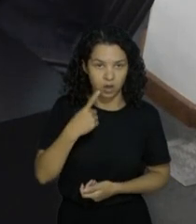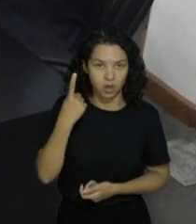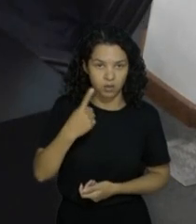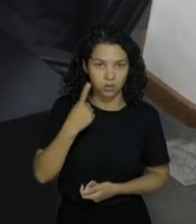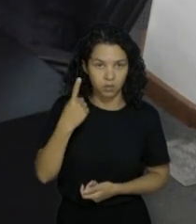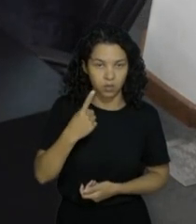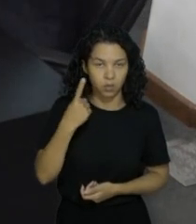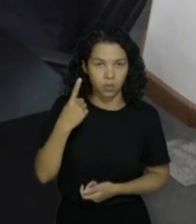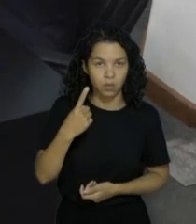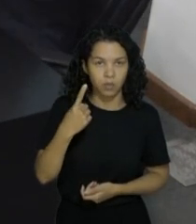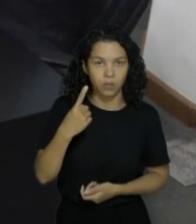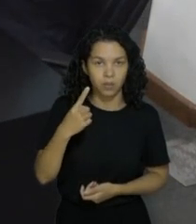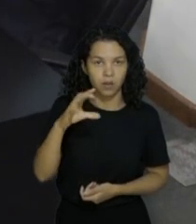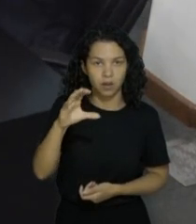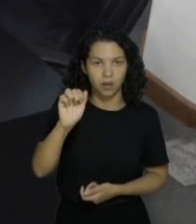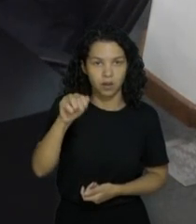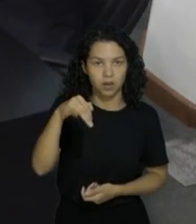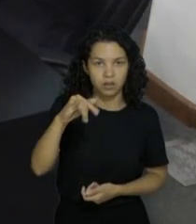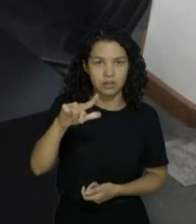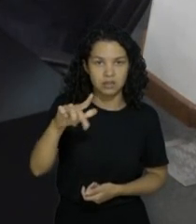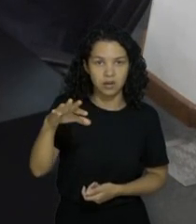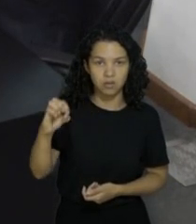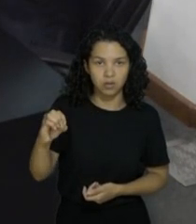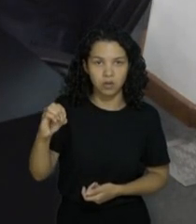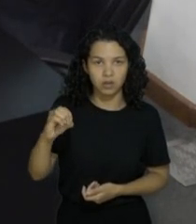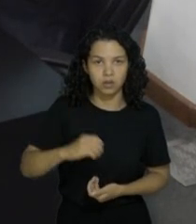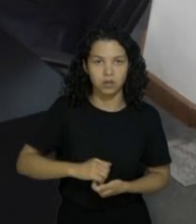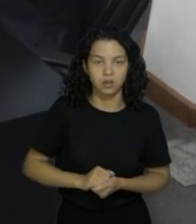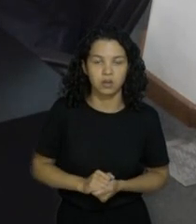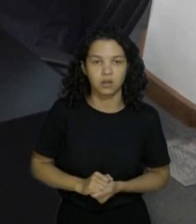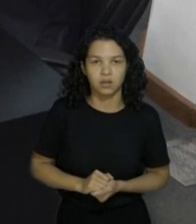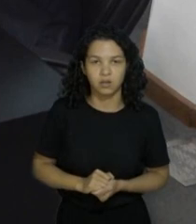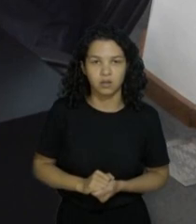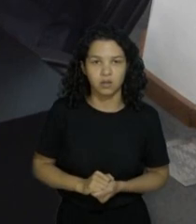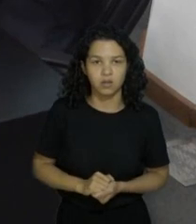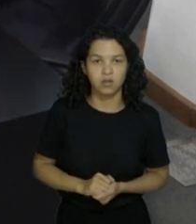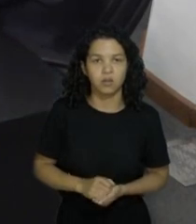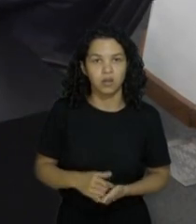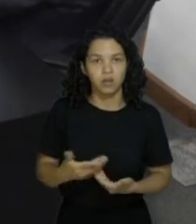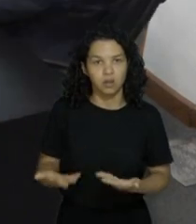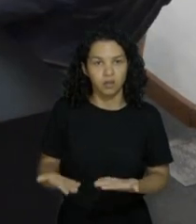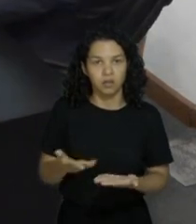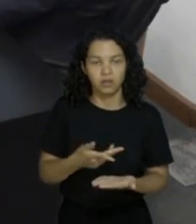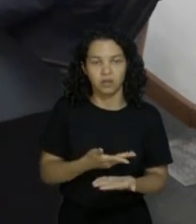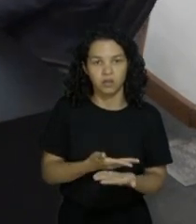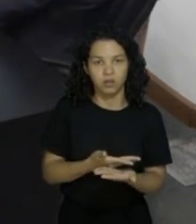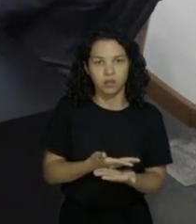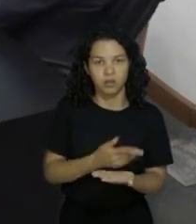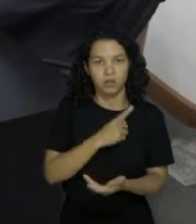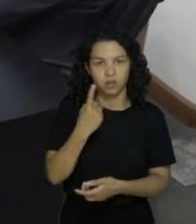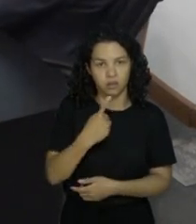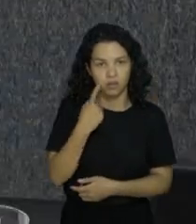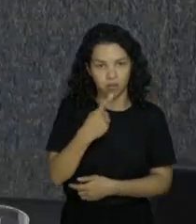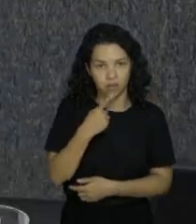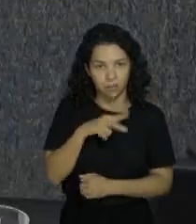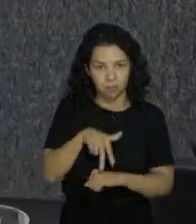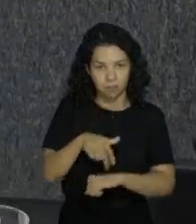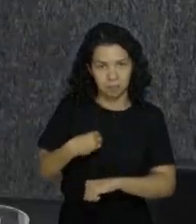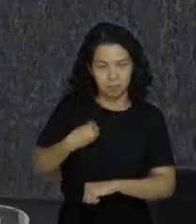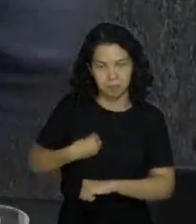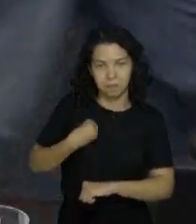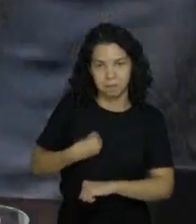só parabenizar primeiro cumprimentar todos os deputados aqui presente na pessoa do nosso mais